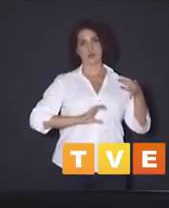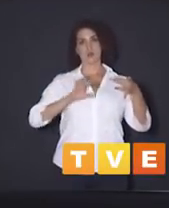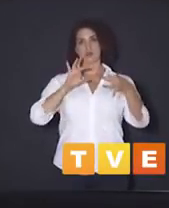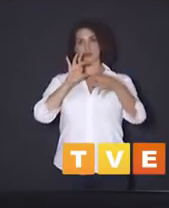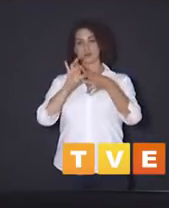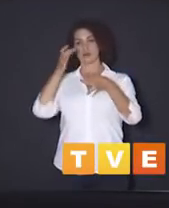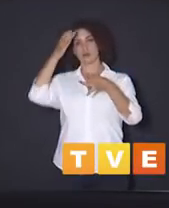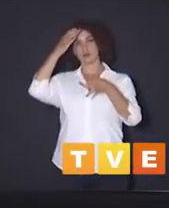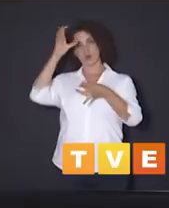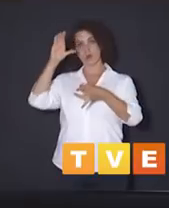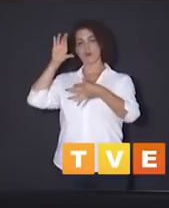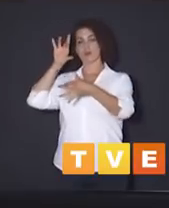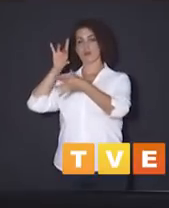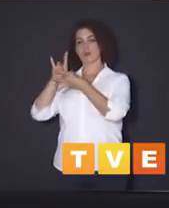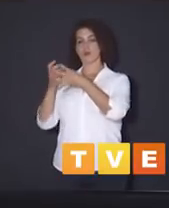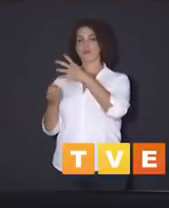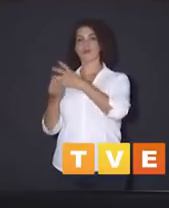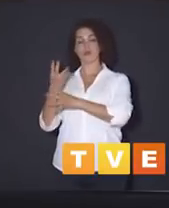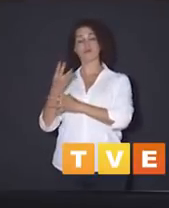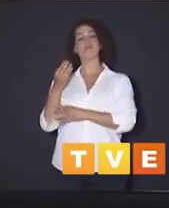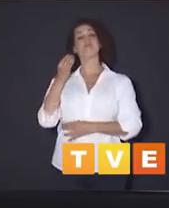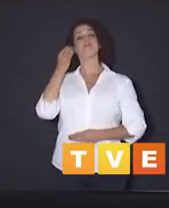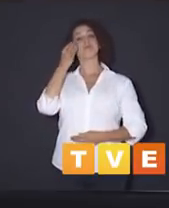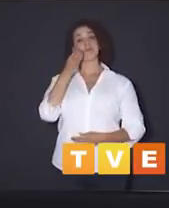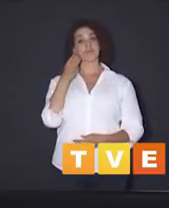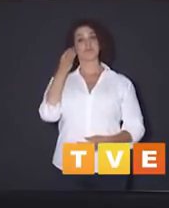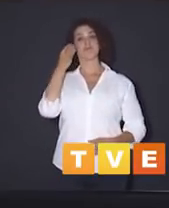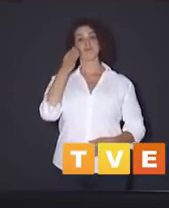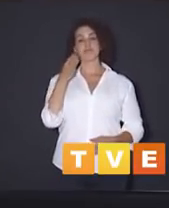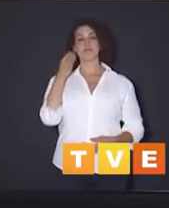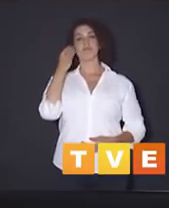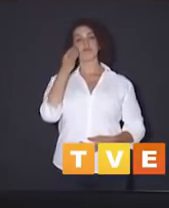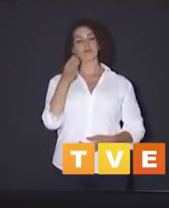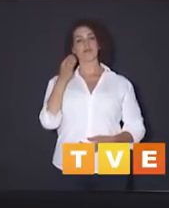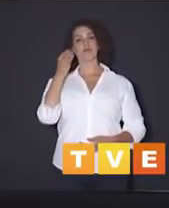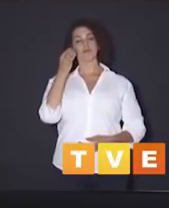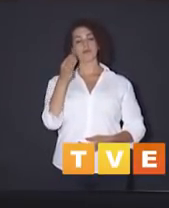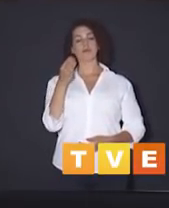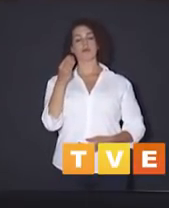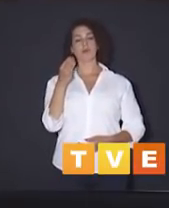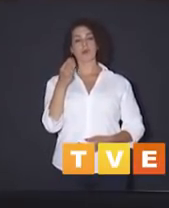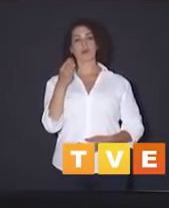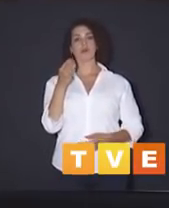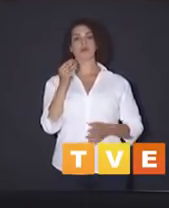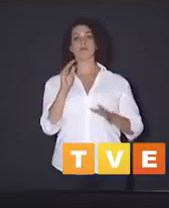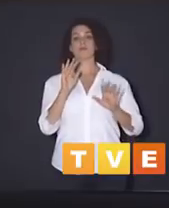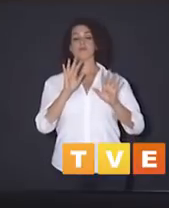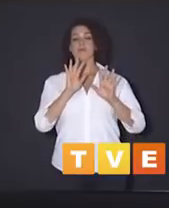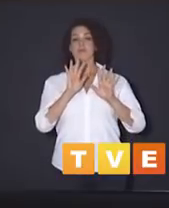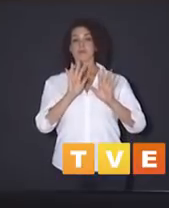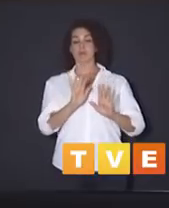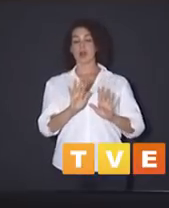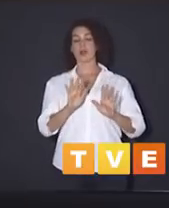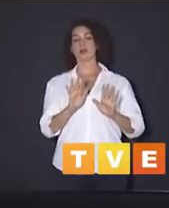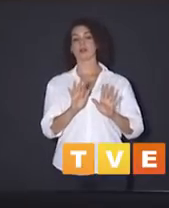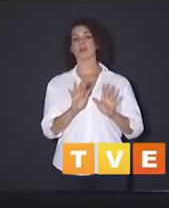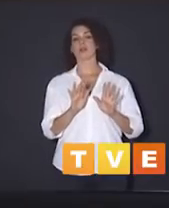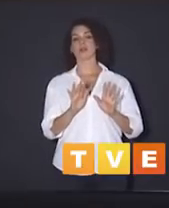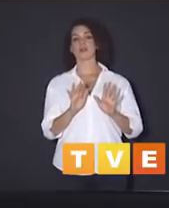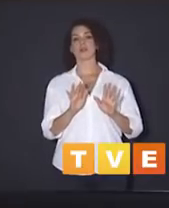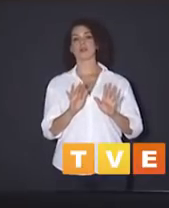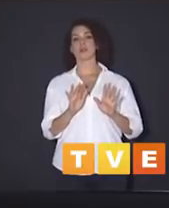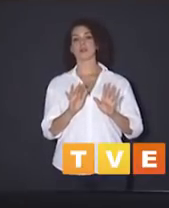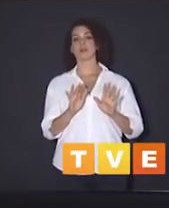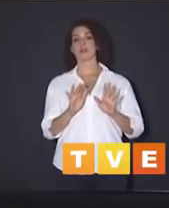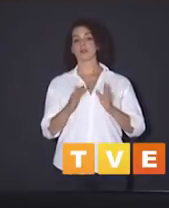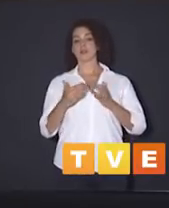produtiva foi uma experiência localizada mas no mais na beira